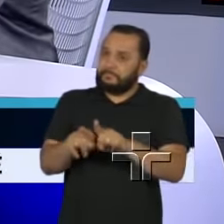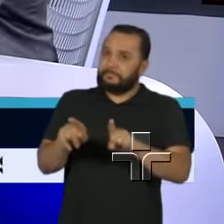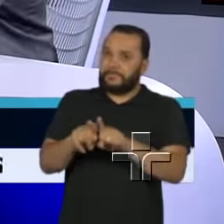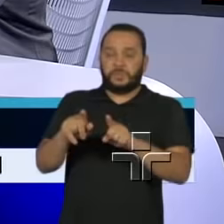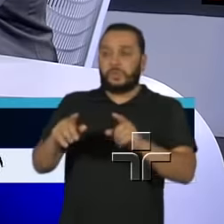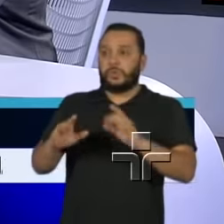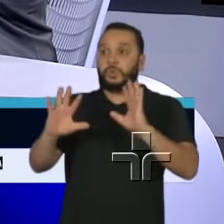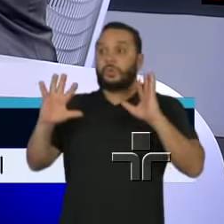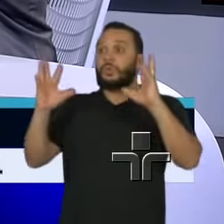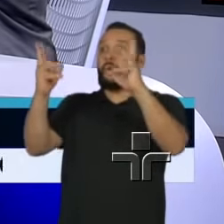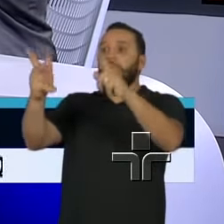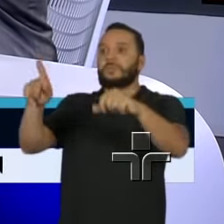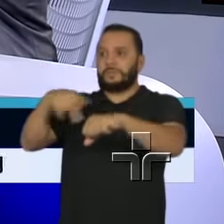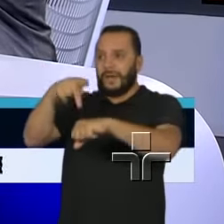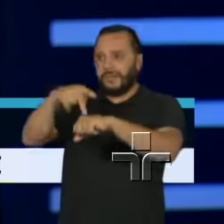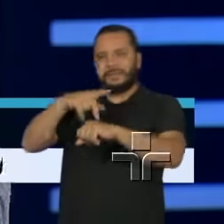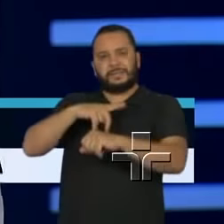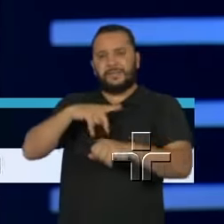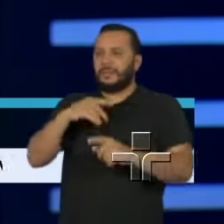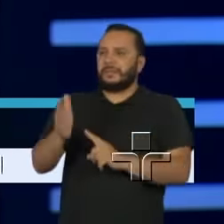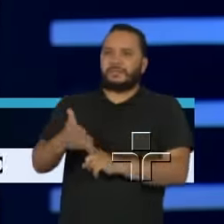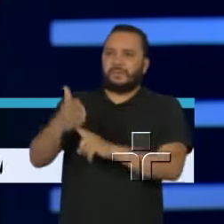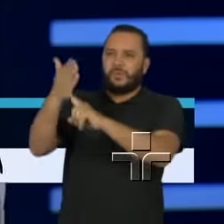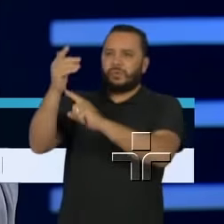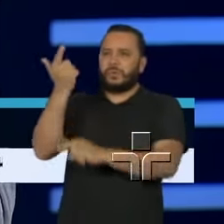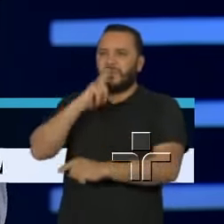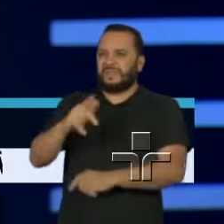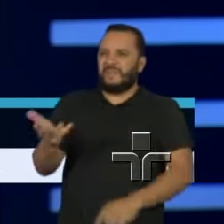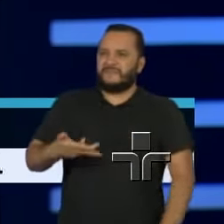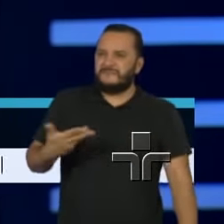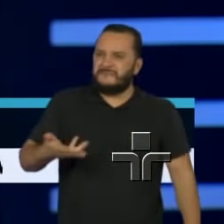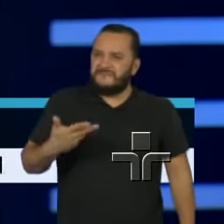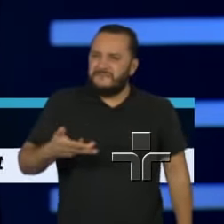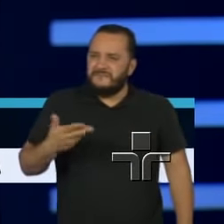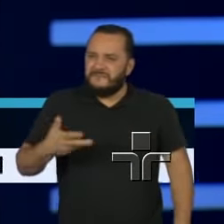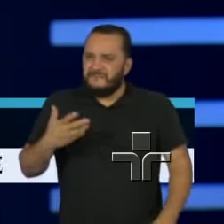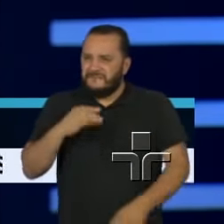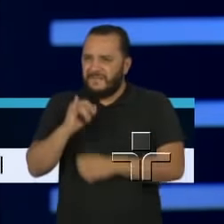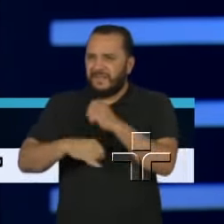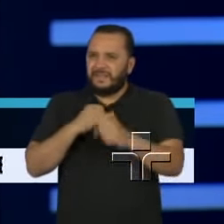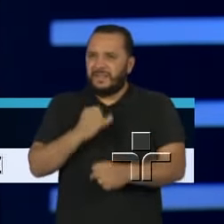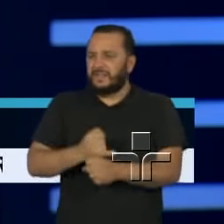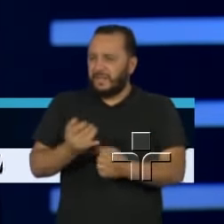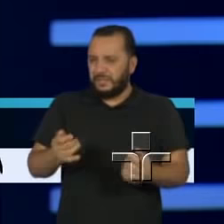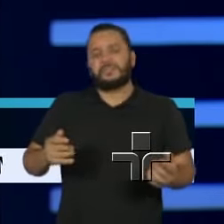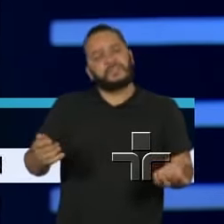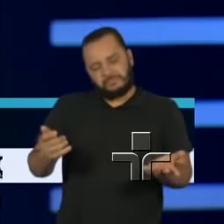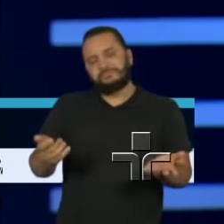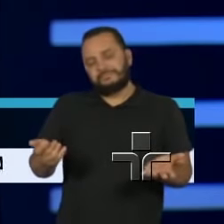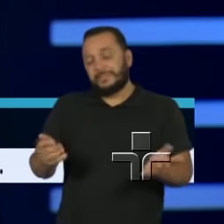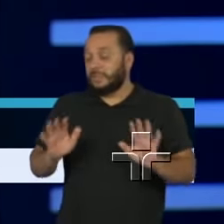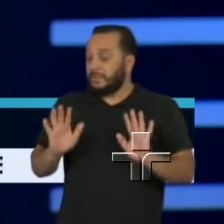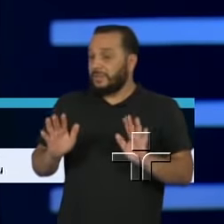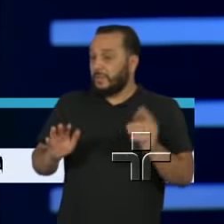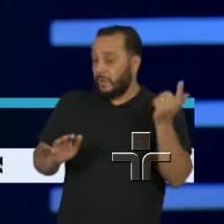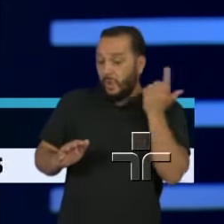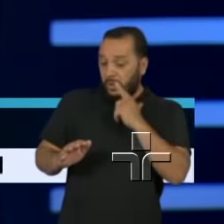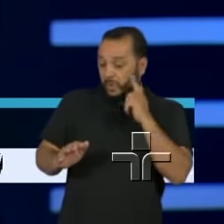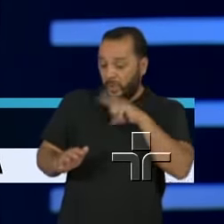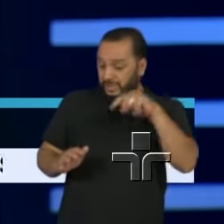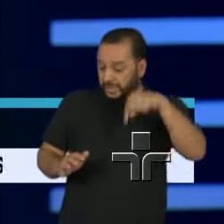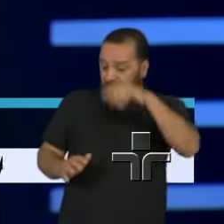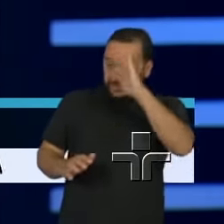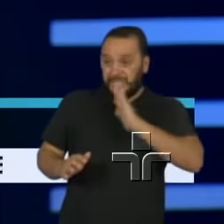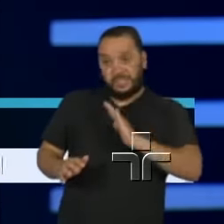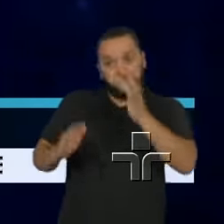países estão correndo atrás de uma tecnologia que consiga dar mais velocidade e mais estabilidade para o sistema. Não sei se nós vamos alcançar, não, mas